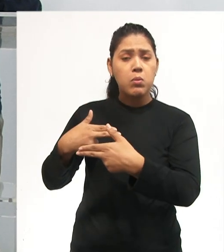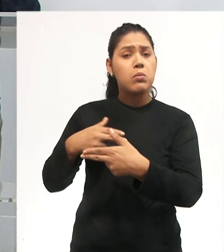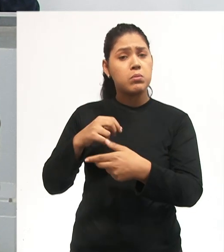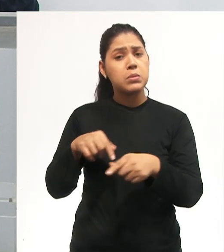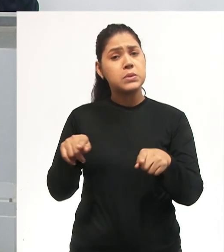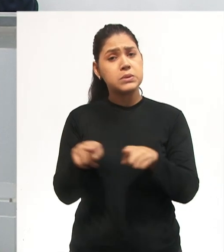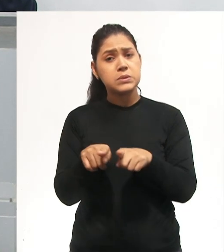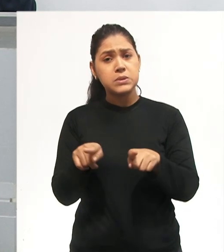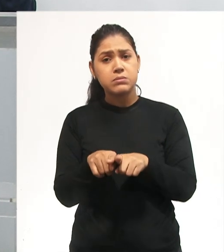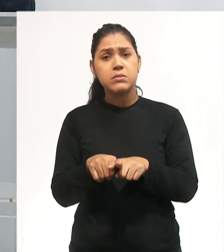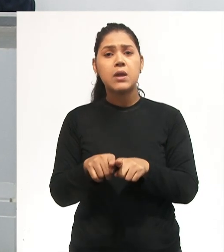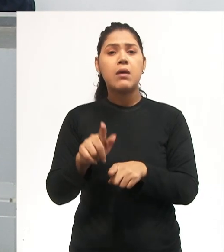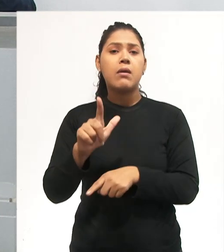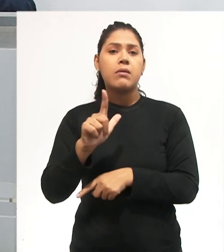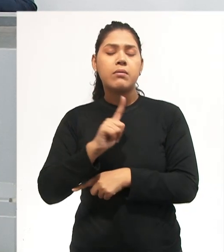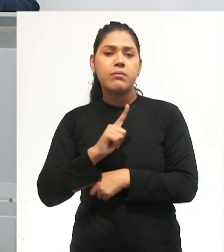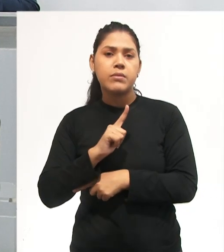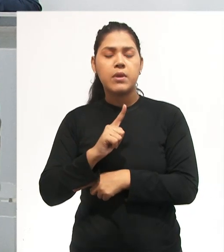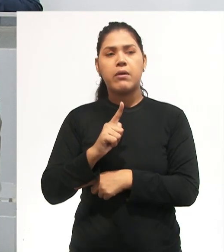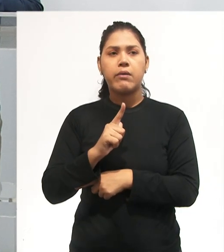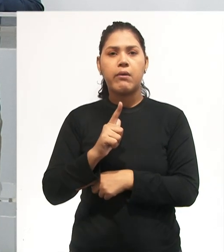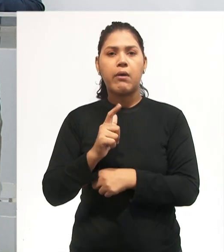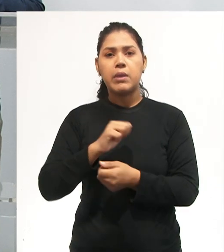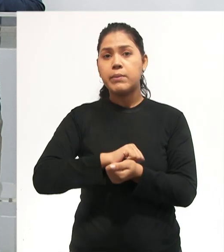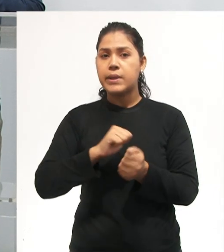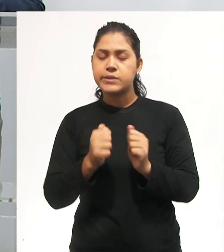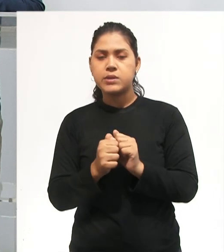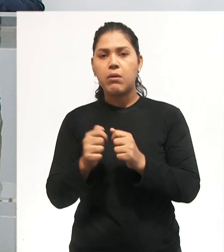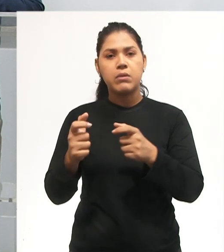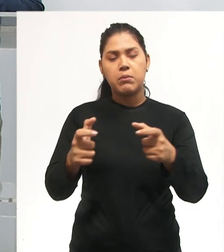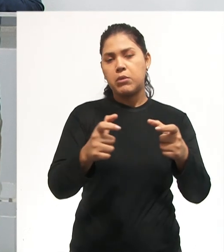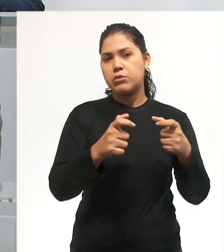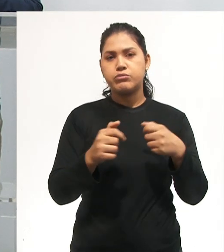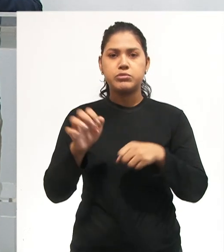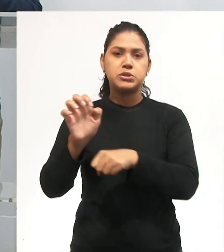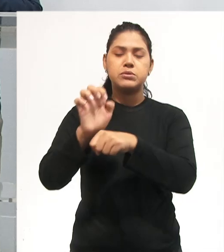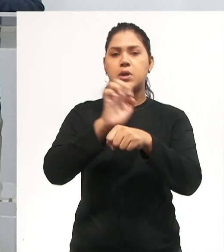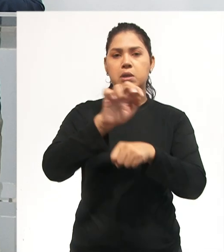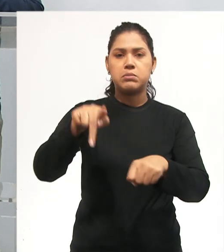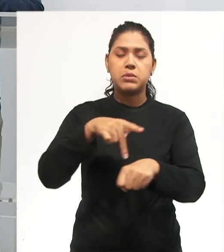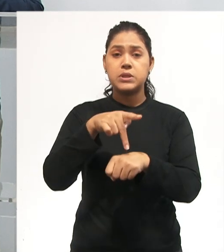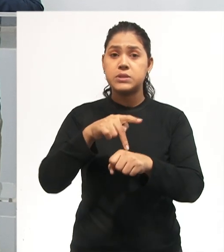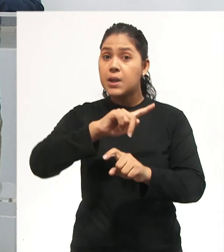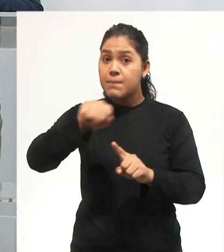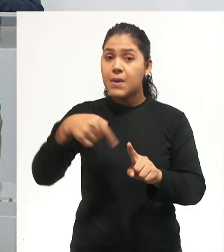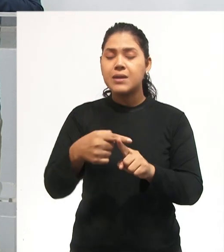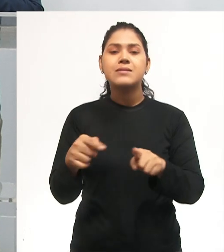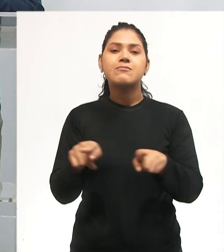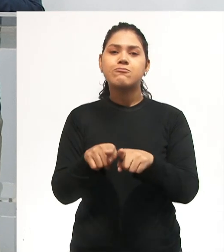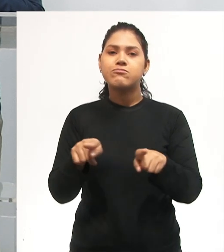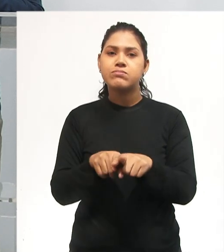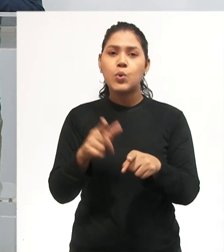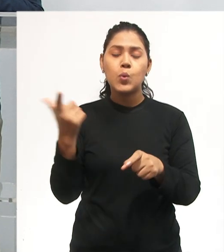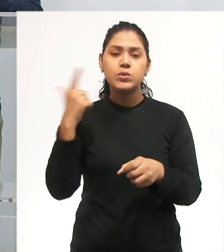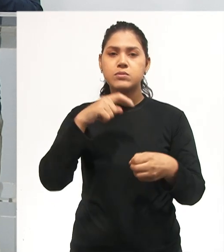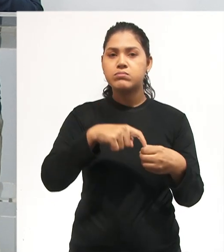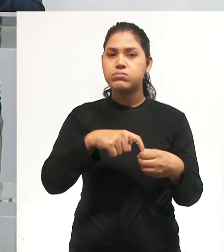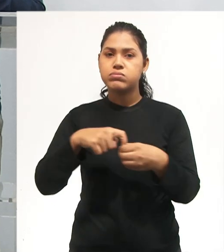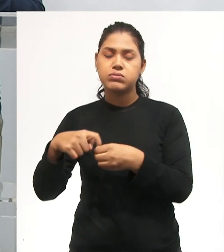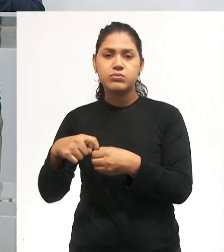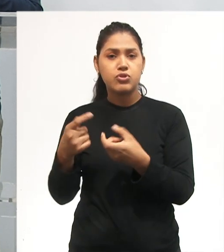ser adaptadas para esse território, né, dentro desse contexto, quanto também de parcerias realmente